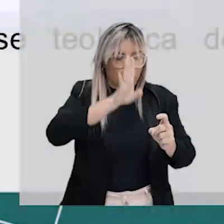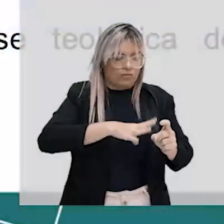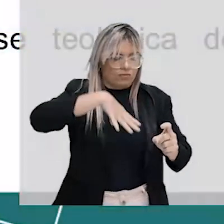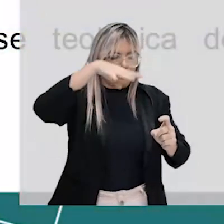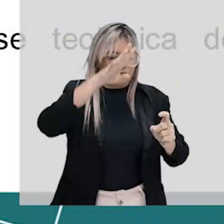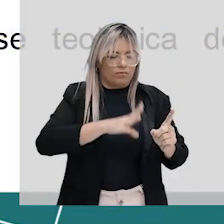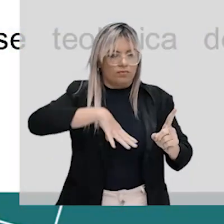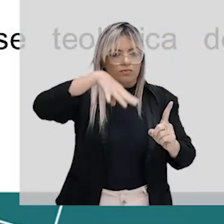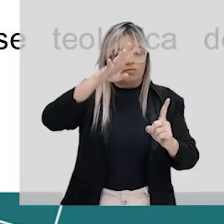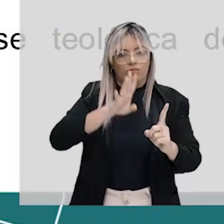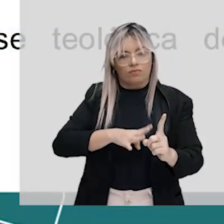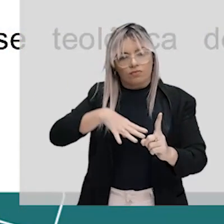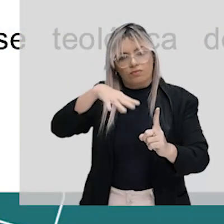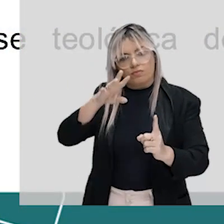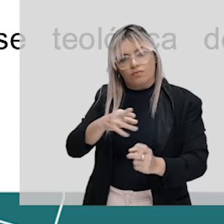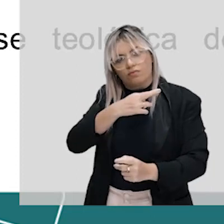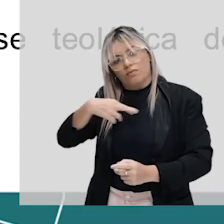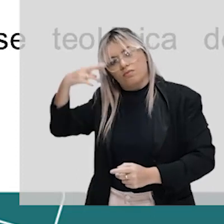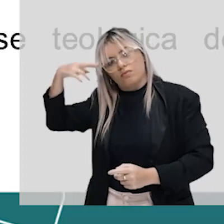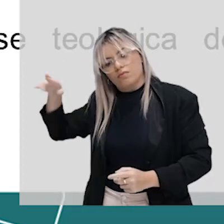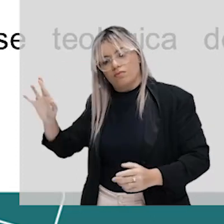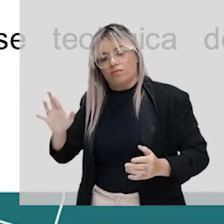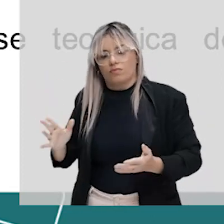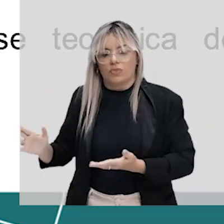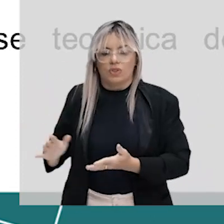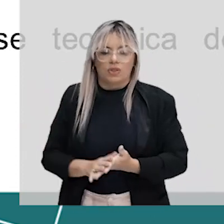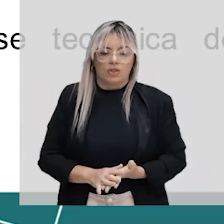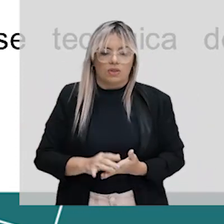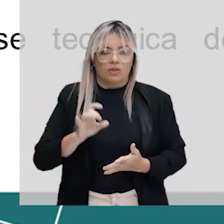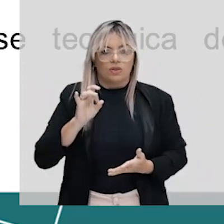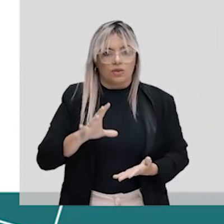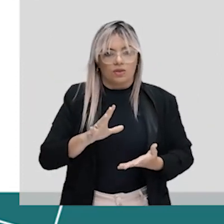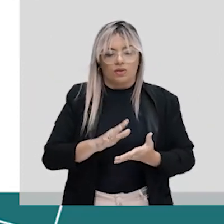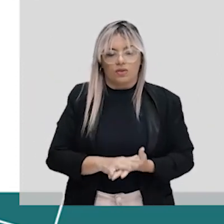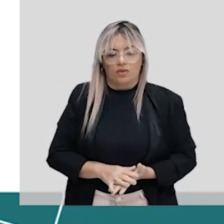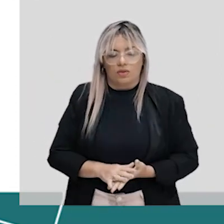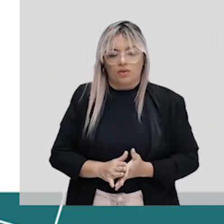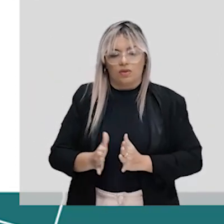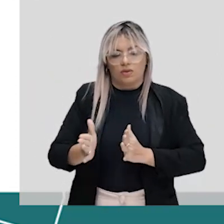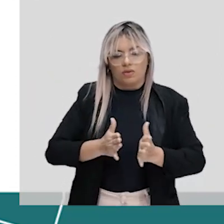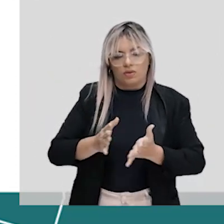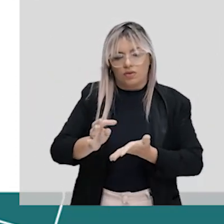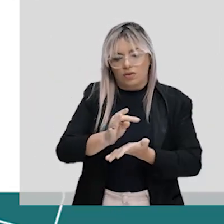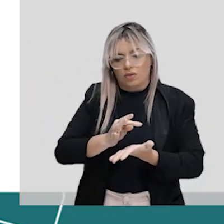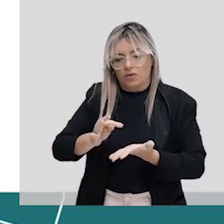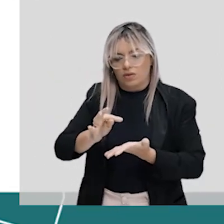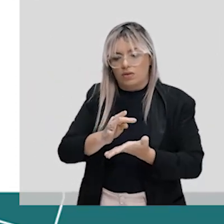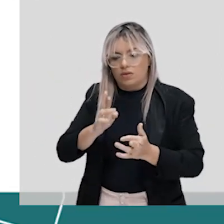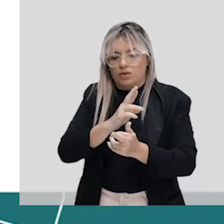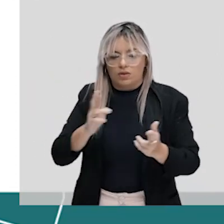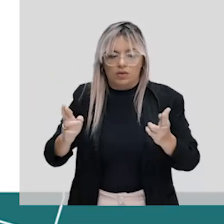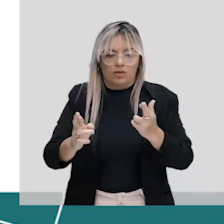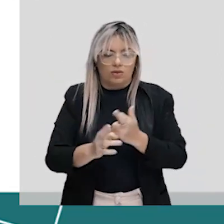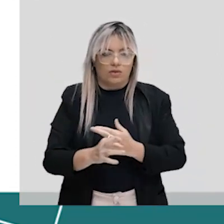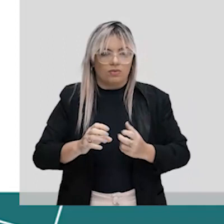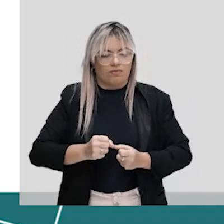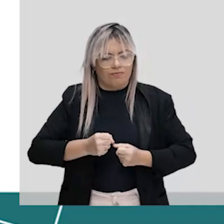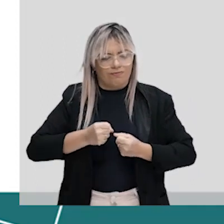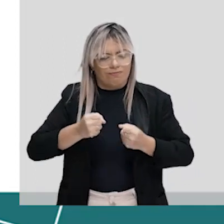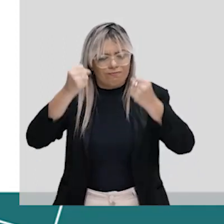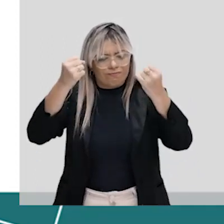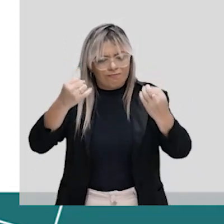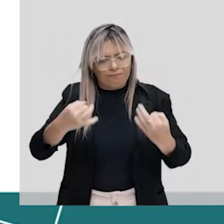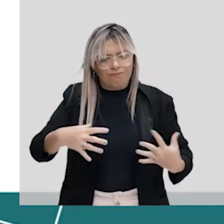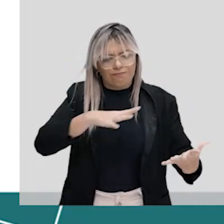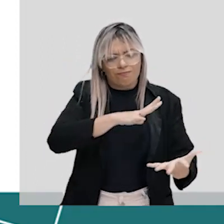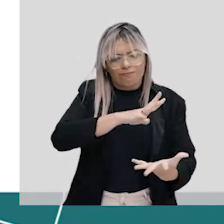dos deuses, a partir das religiões. Só que aí, a fase teológica, relacionada com uma tentativa de explicar o